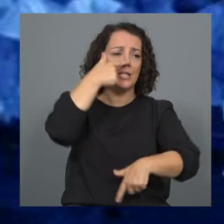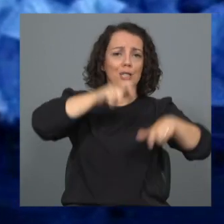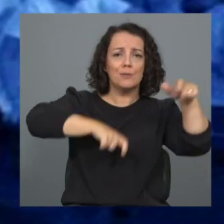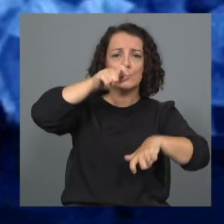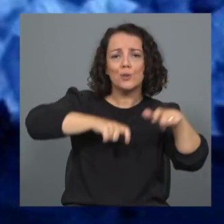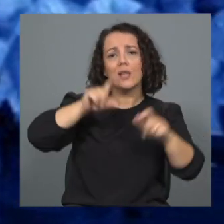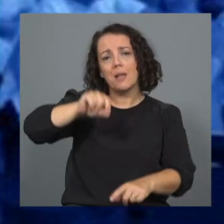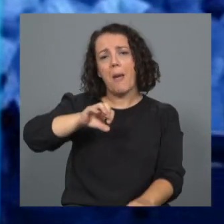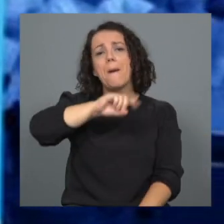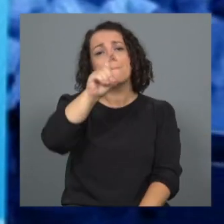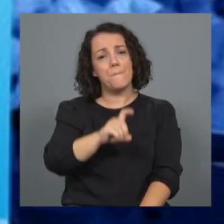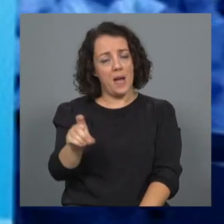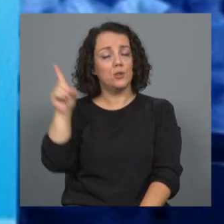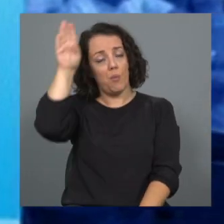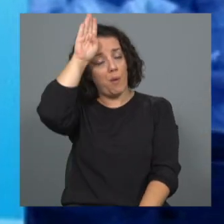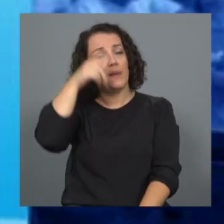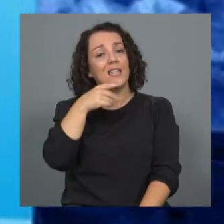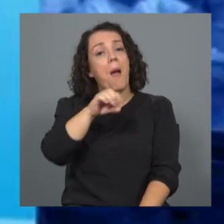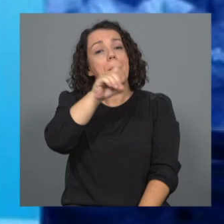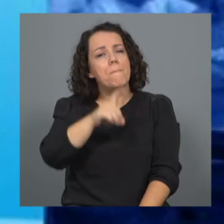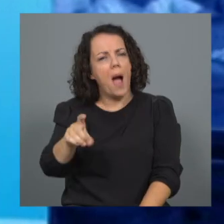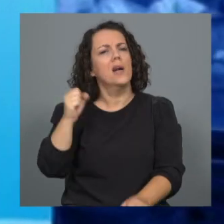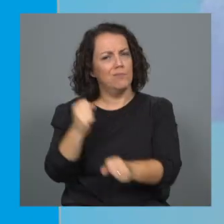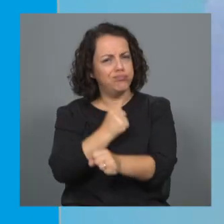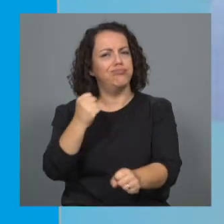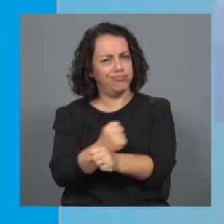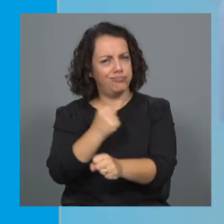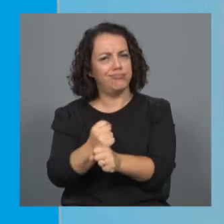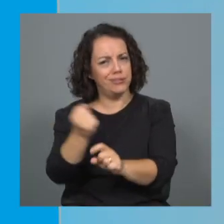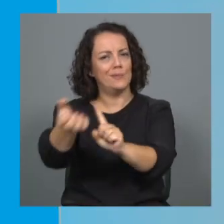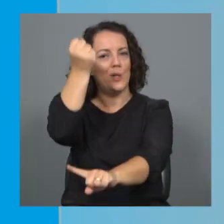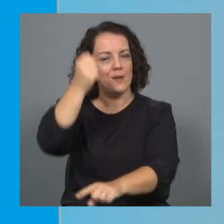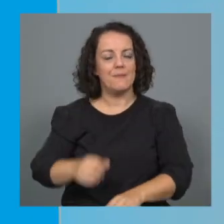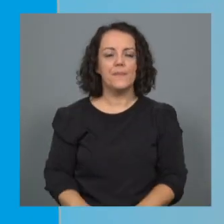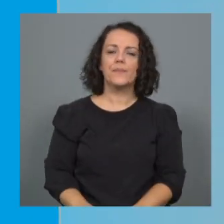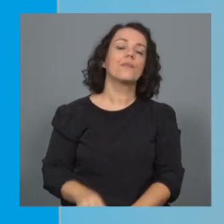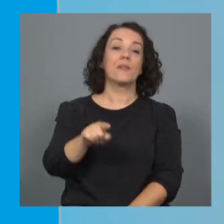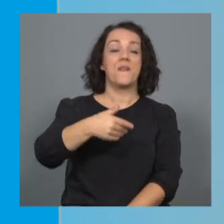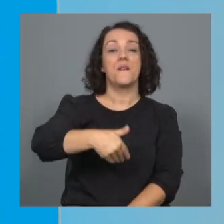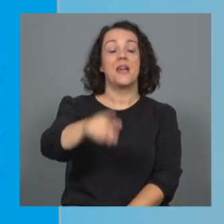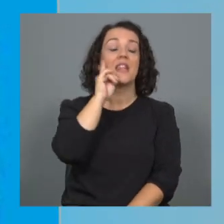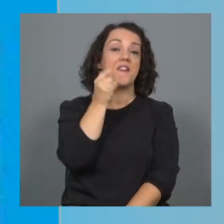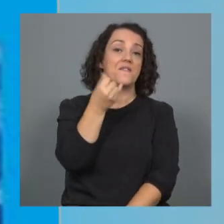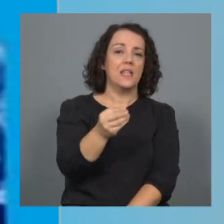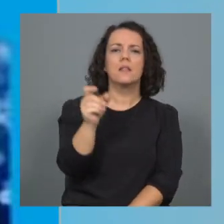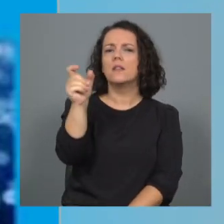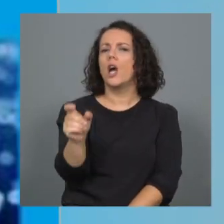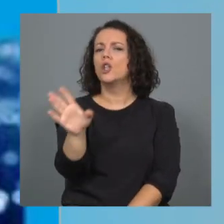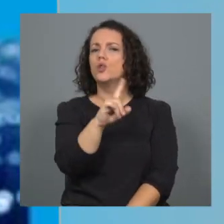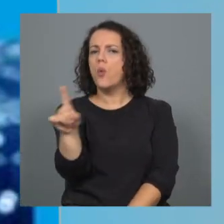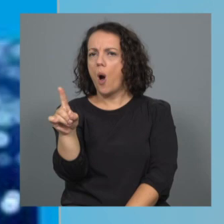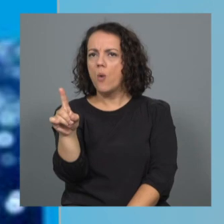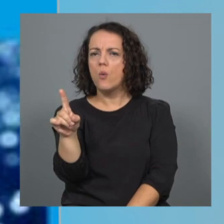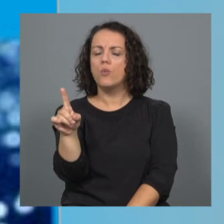paz que é sempre trabalhosa, diz o Papa, não é? Também. Vai ser no dia 20, a João Cordeville. Até